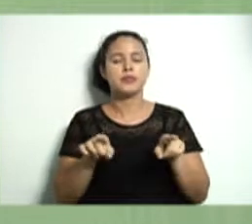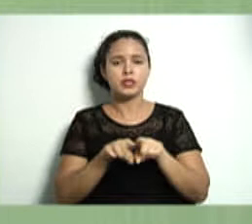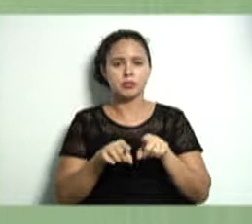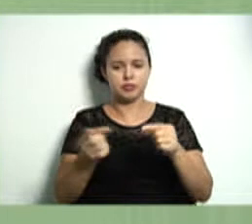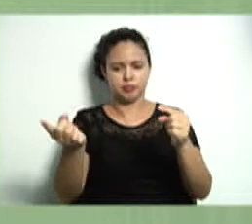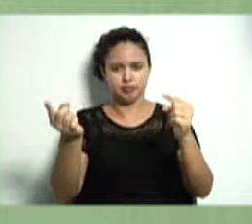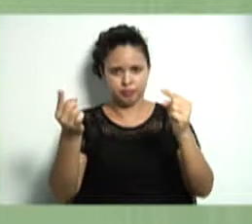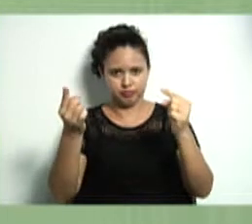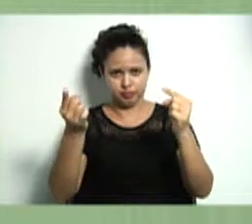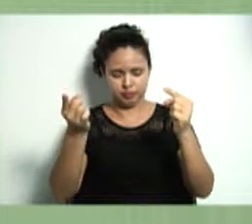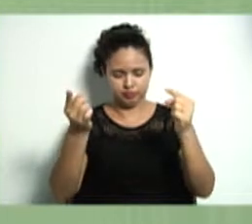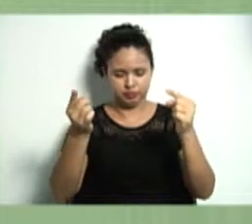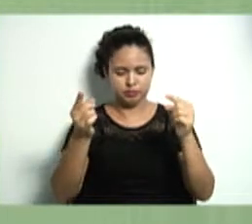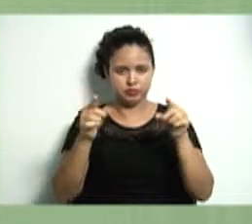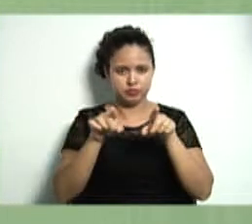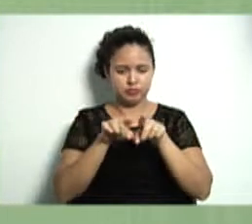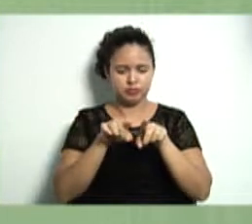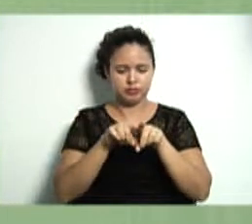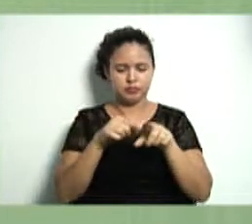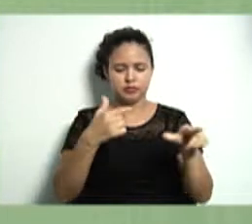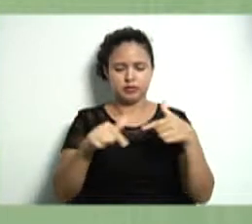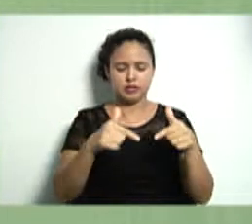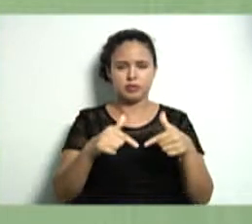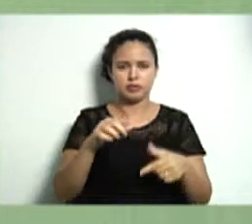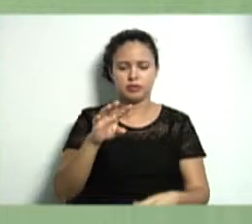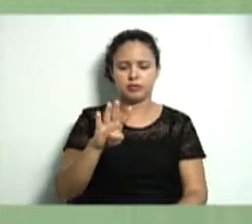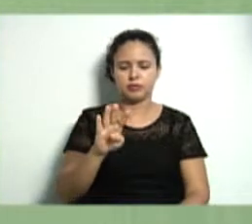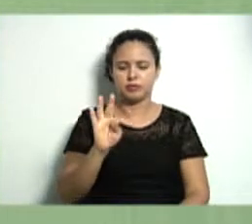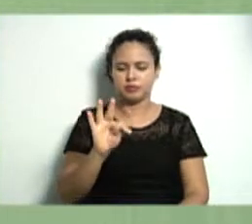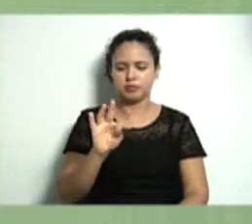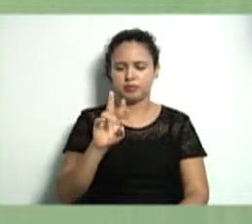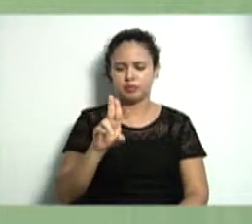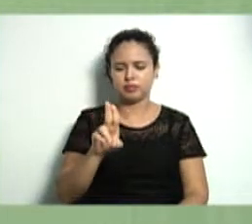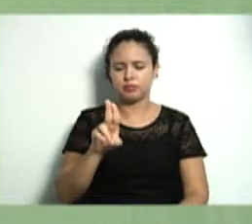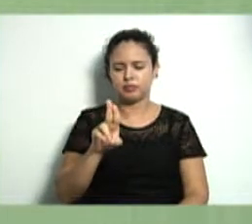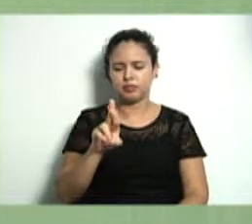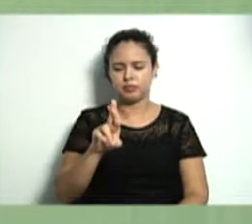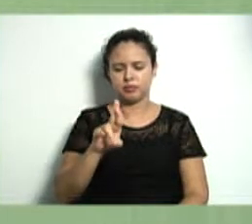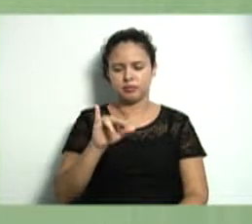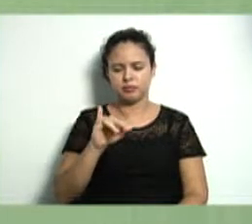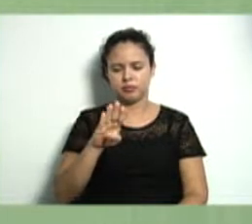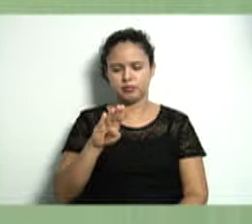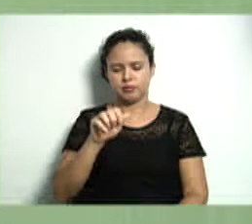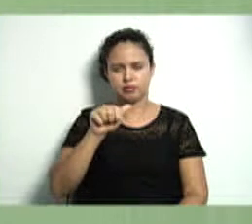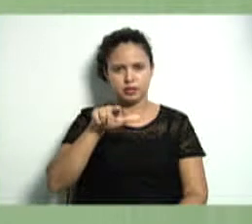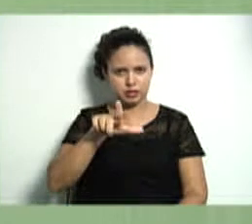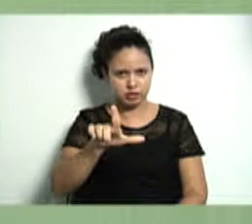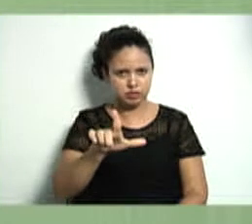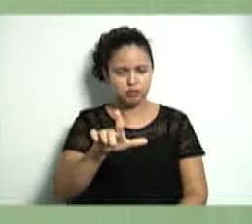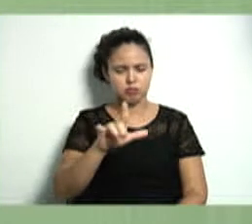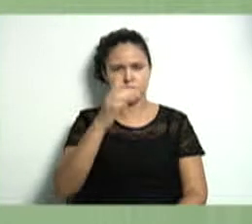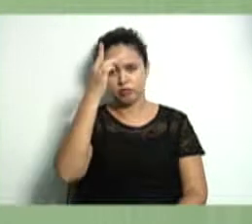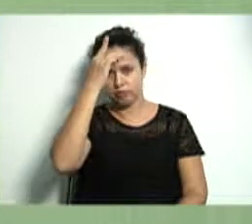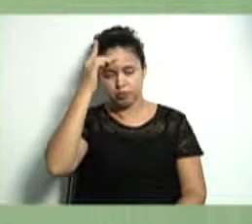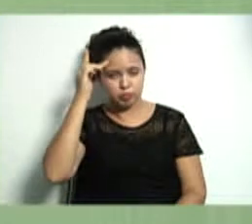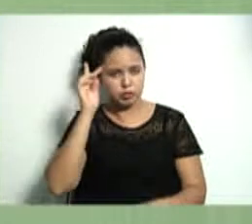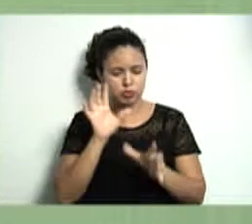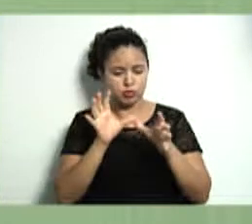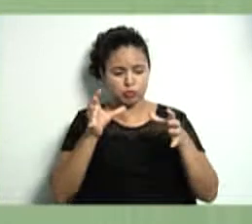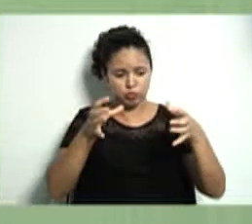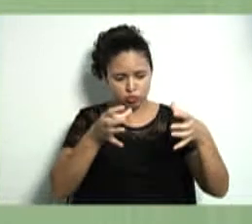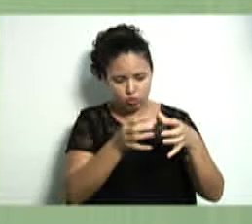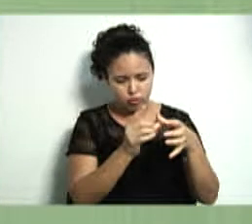tribal, lá as pessoas estão bastante integradas ao meio em que vivem e as suas